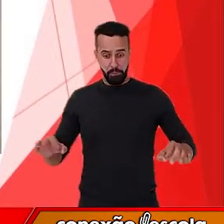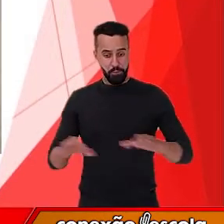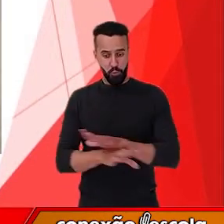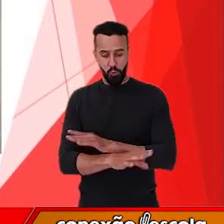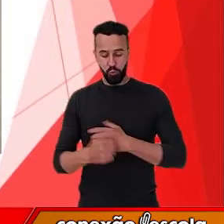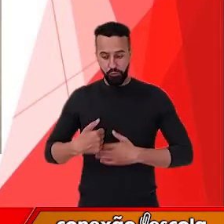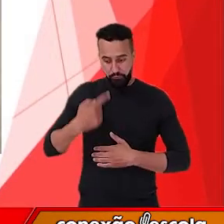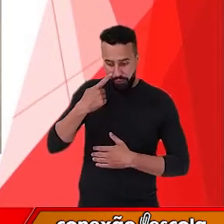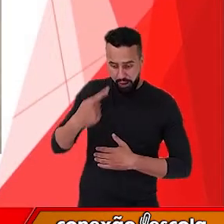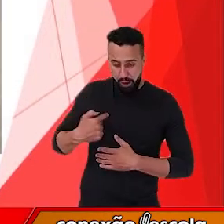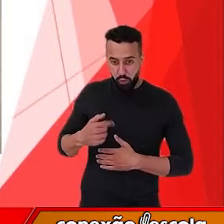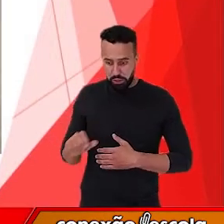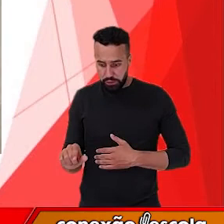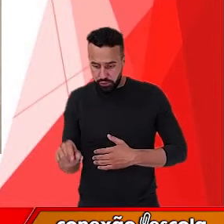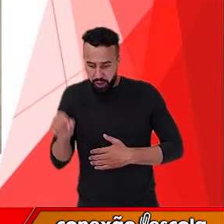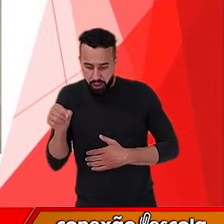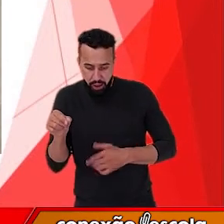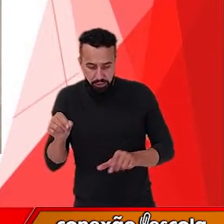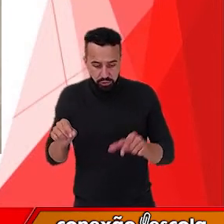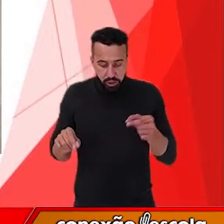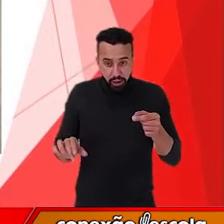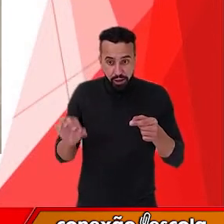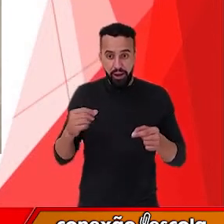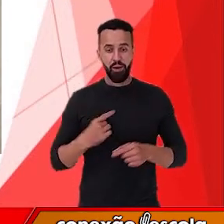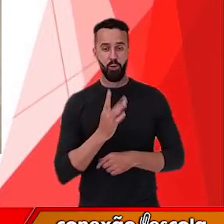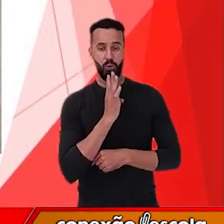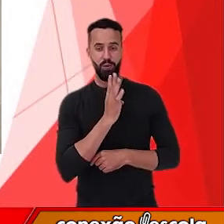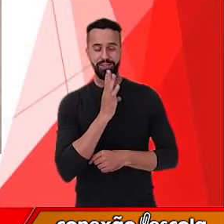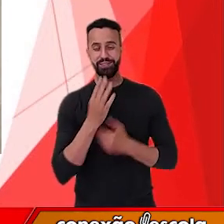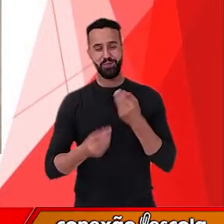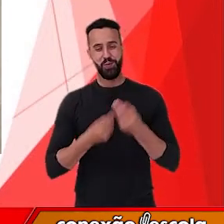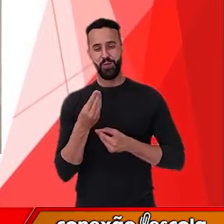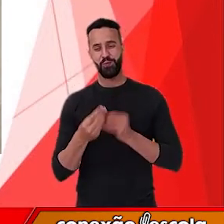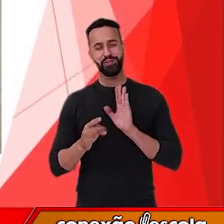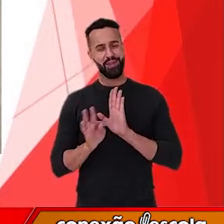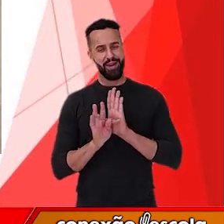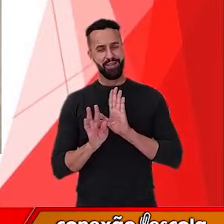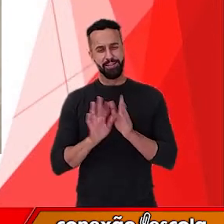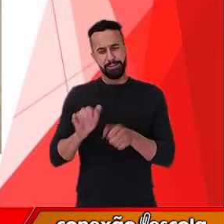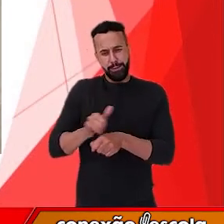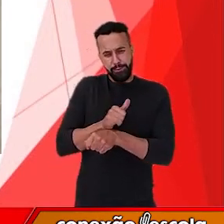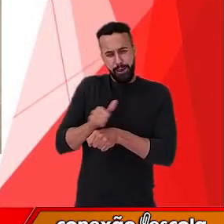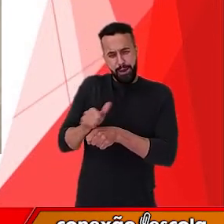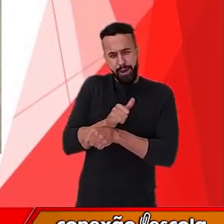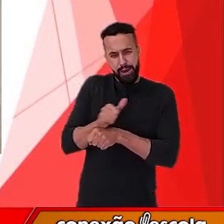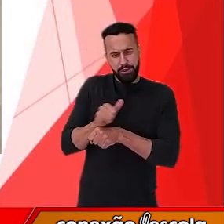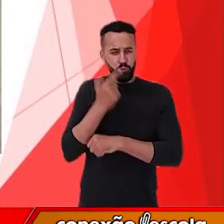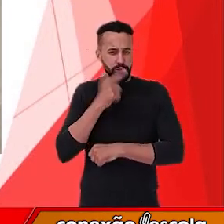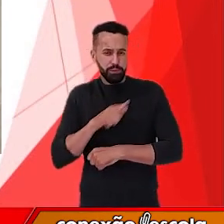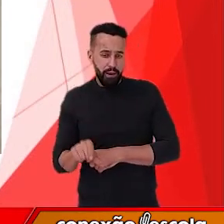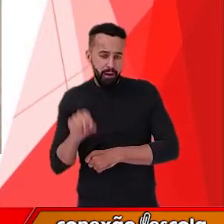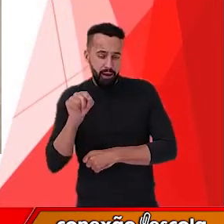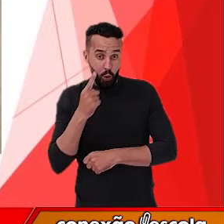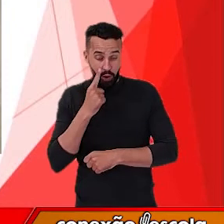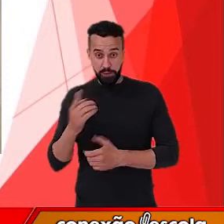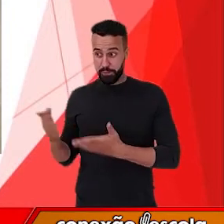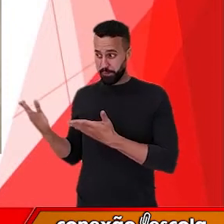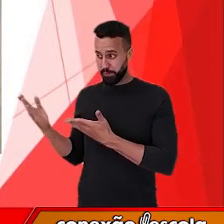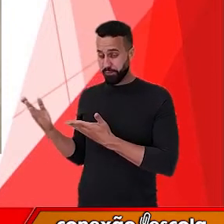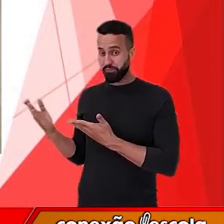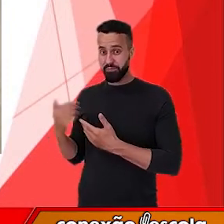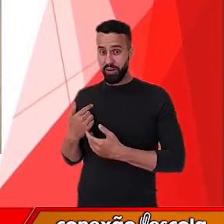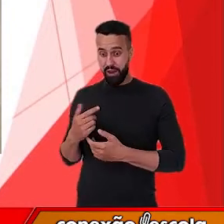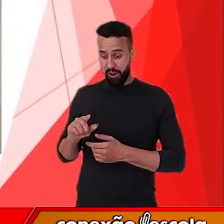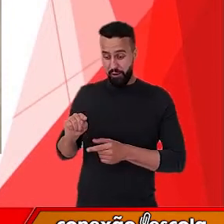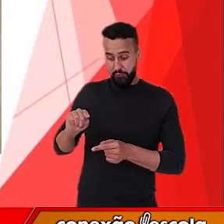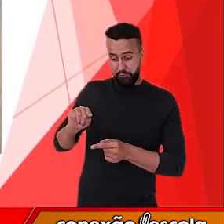Jogo posto, vamos jogar e aprender algumas técnicas de como retirar as varetas. Sempre que você for jogar, pegue